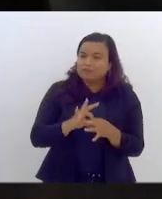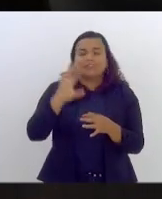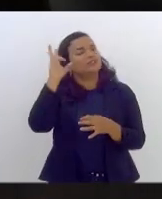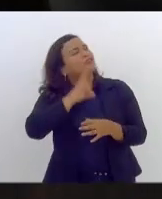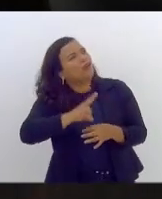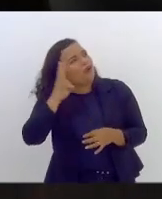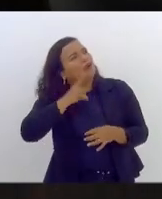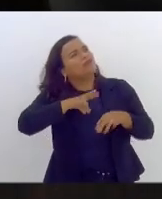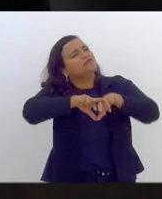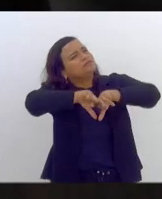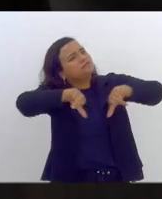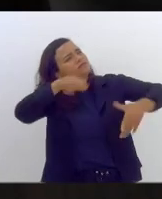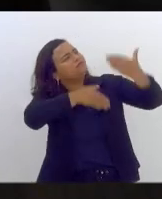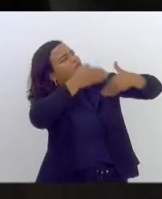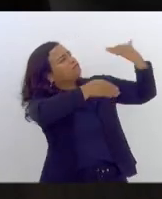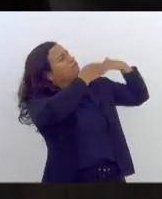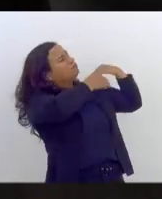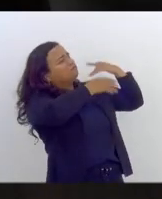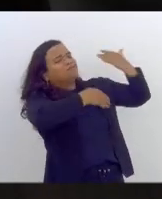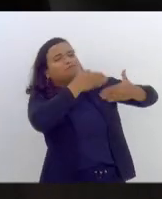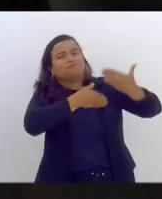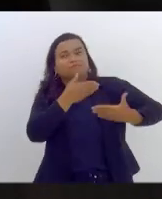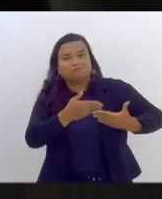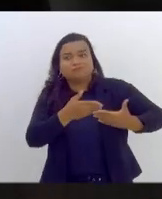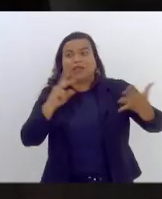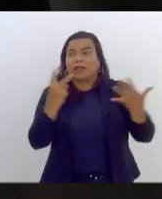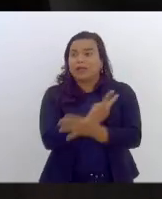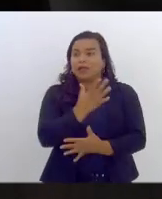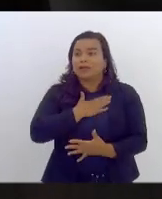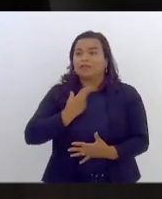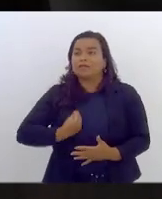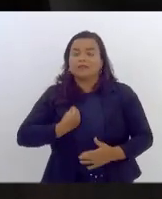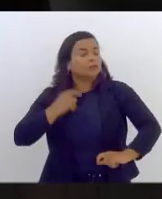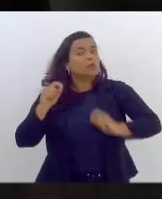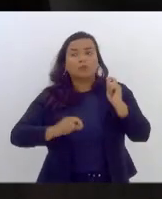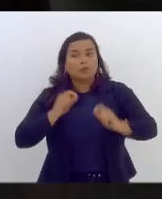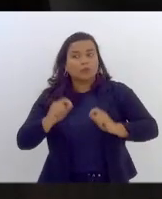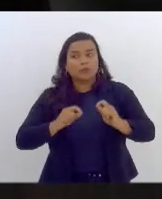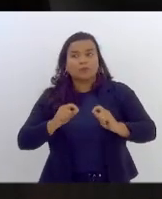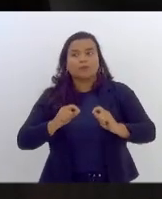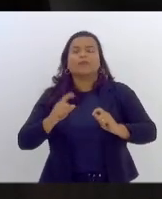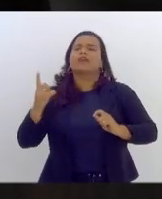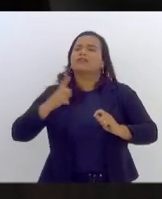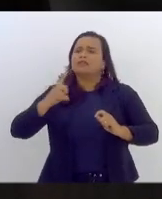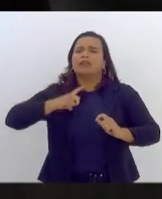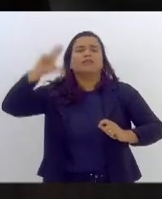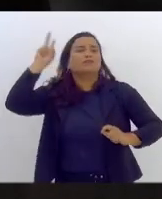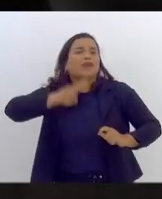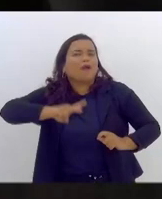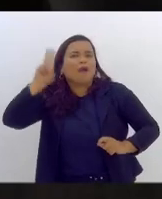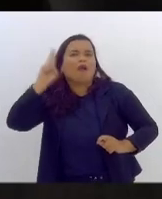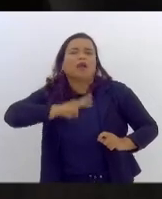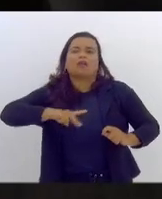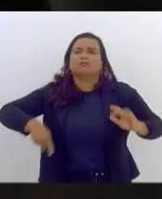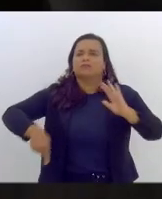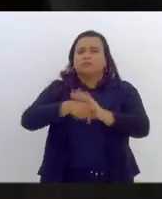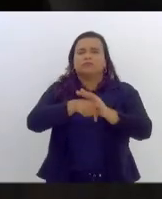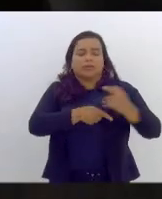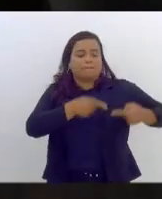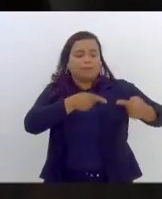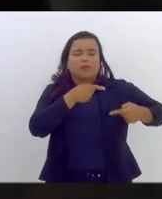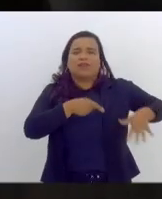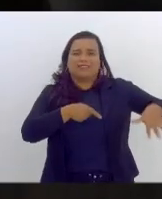trajetória. E me aconteceu na vida ter uma trajetória de natureza